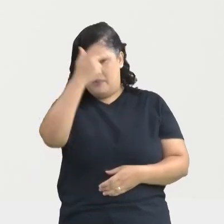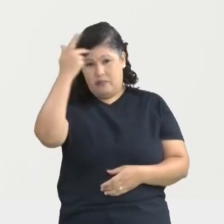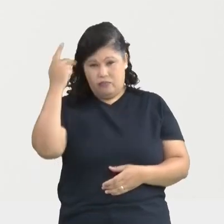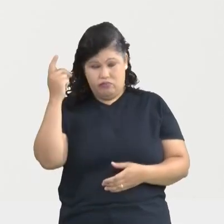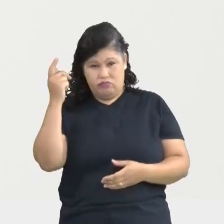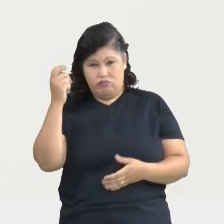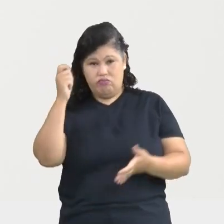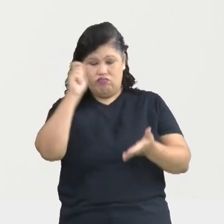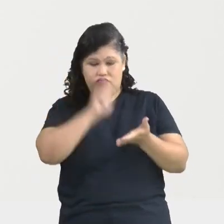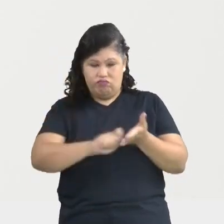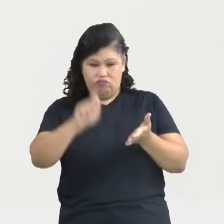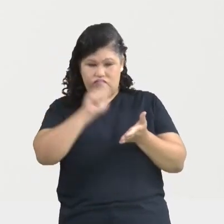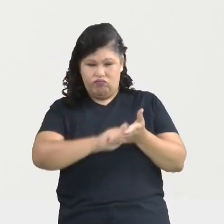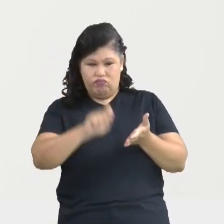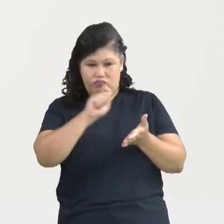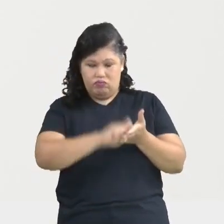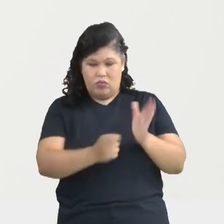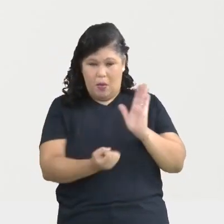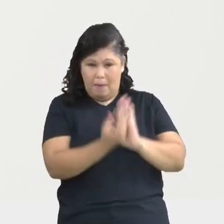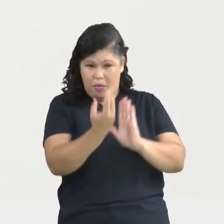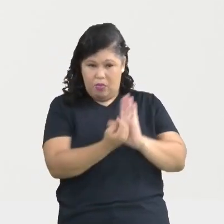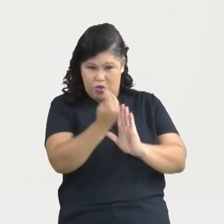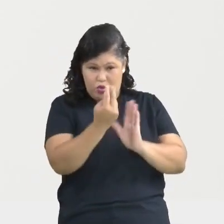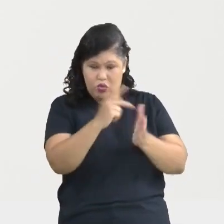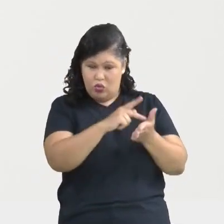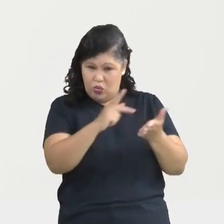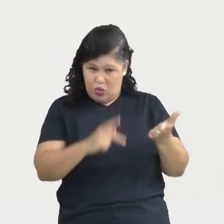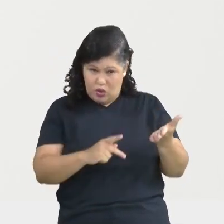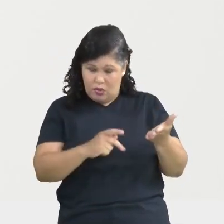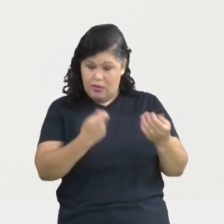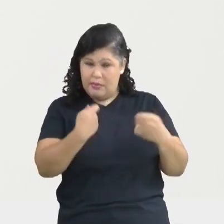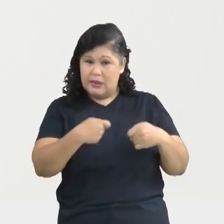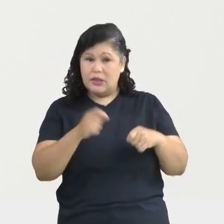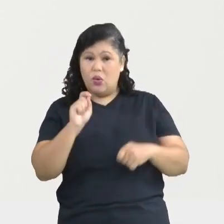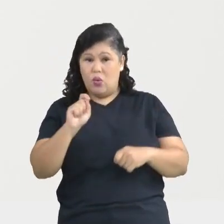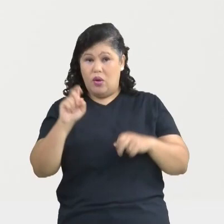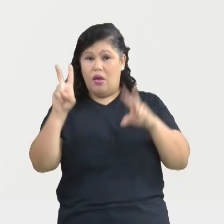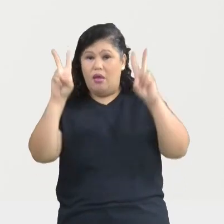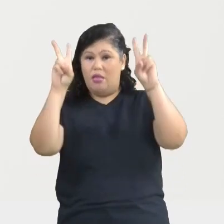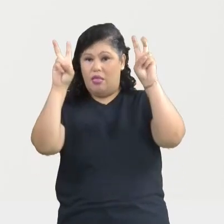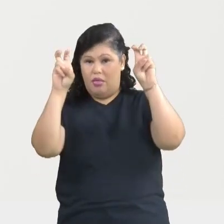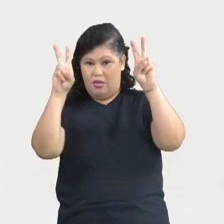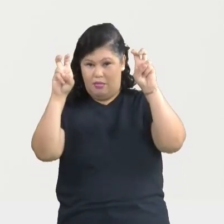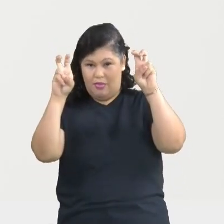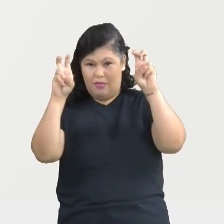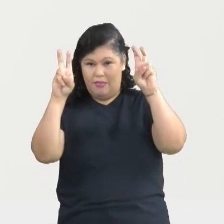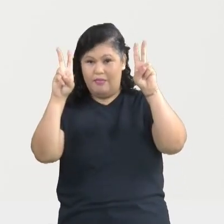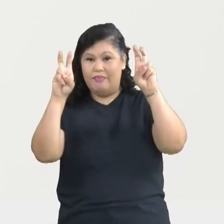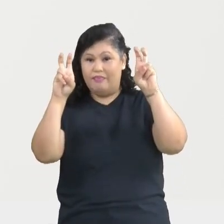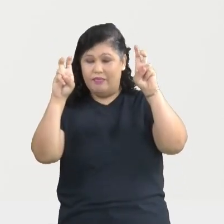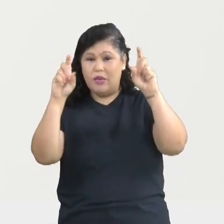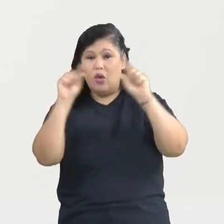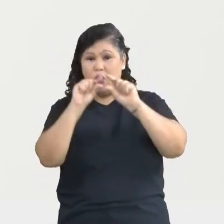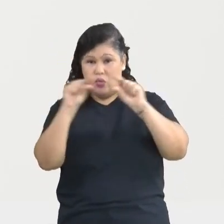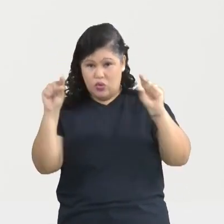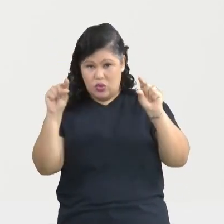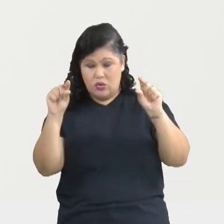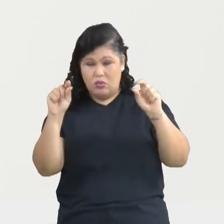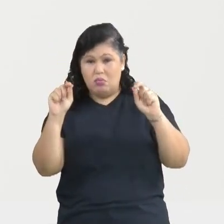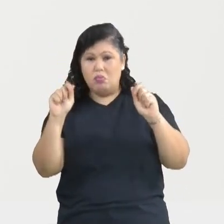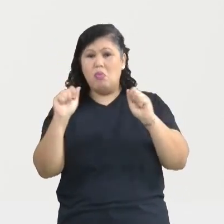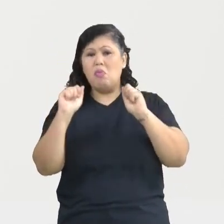poema, precisamos de um tema e um título. Pode ter rimas